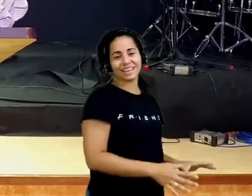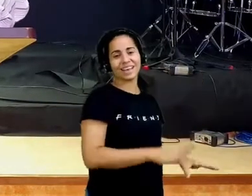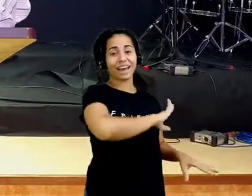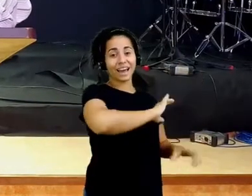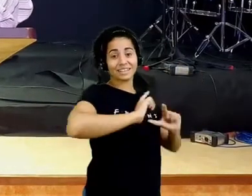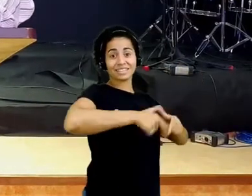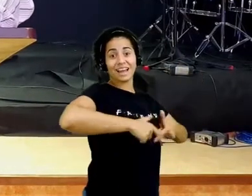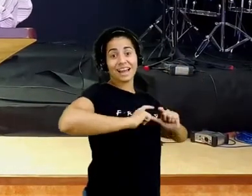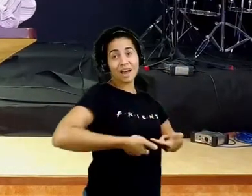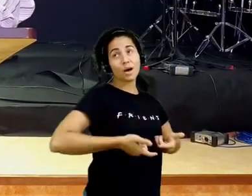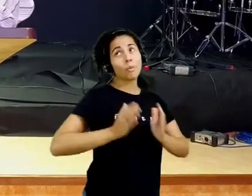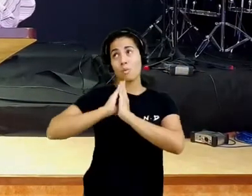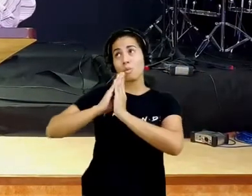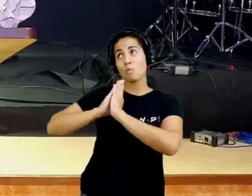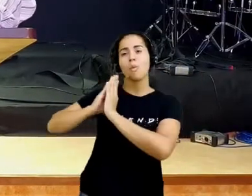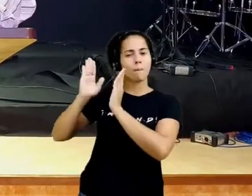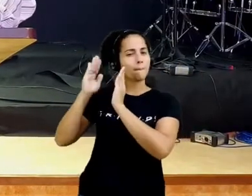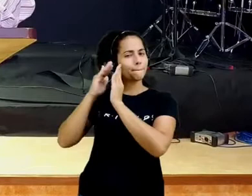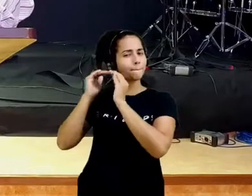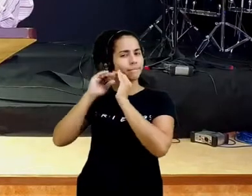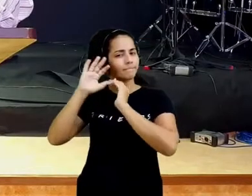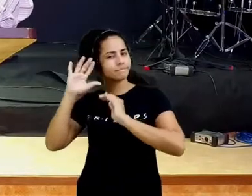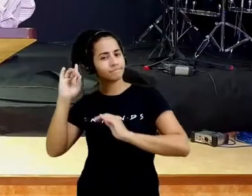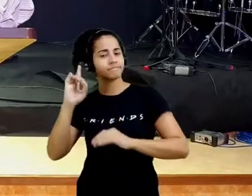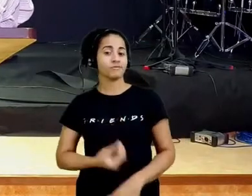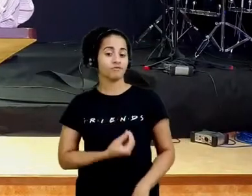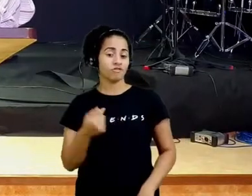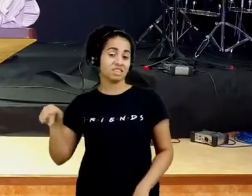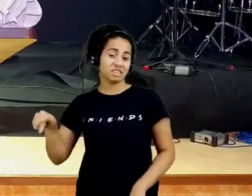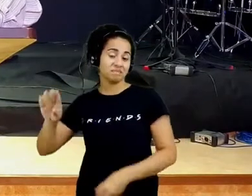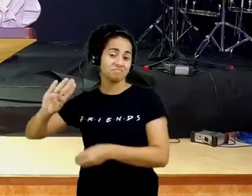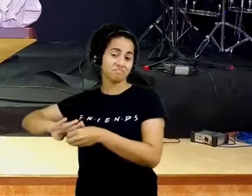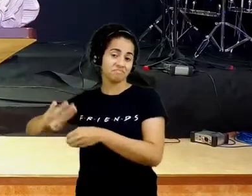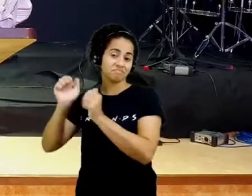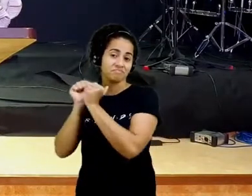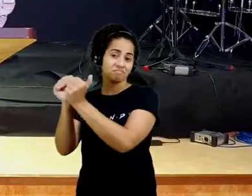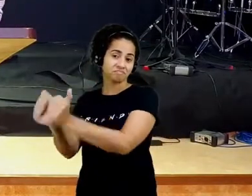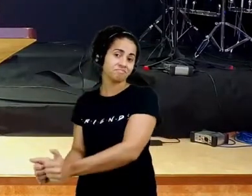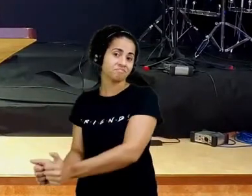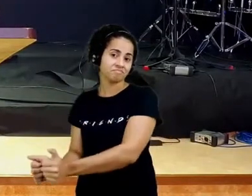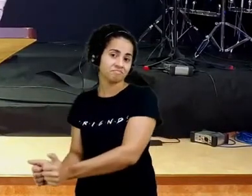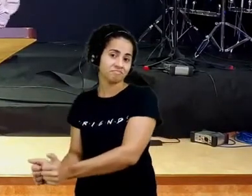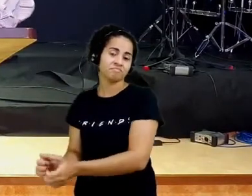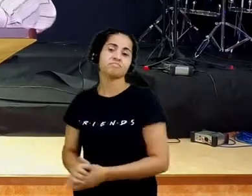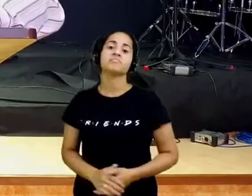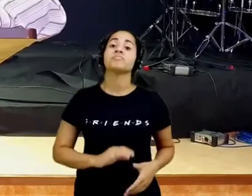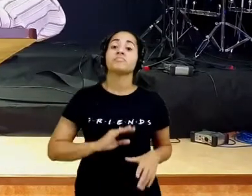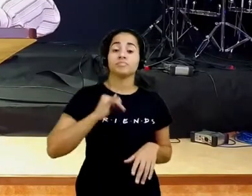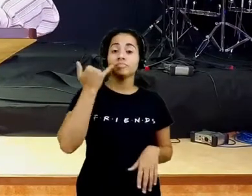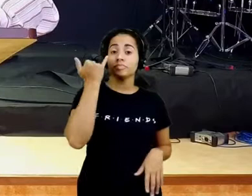eles tinham deixados e viviam como um escravo na Babilônia. E